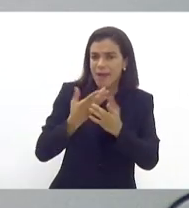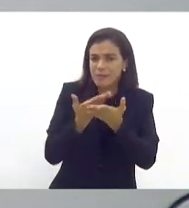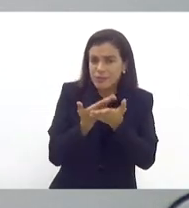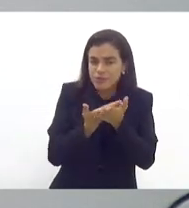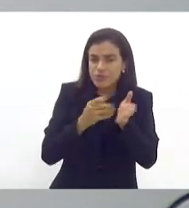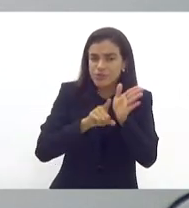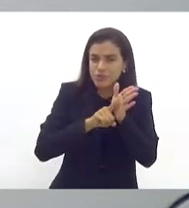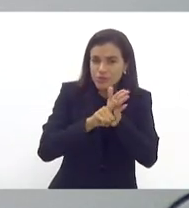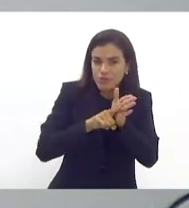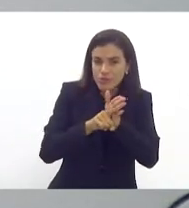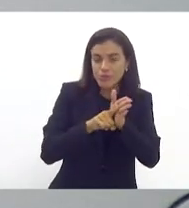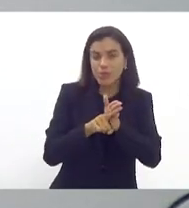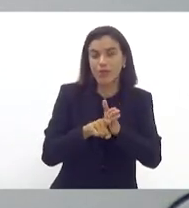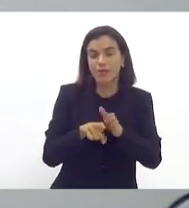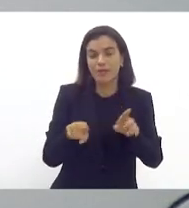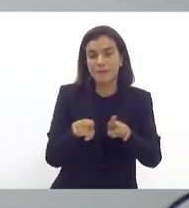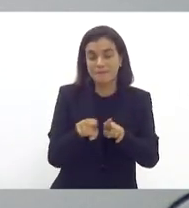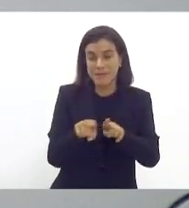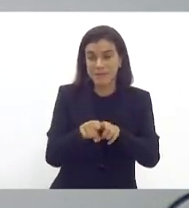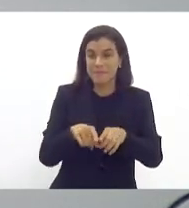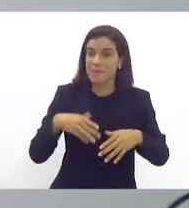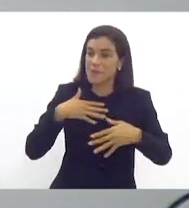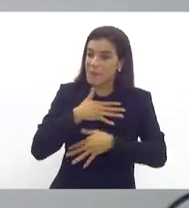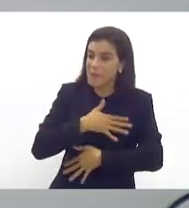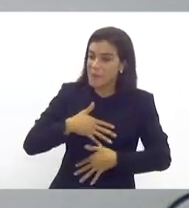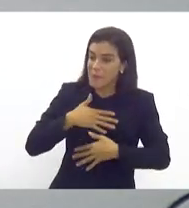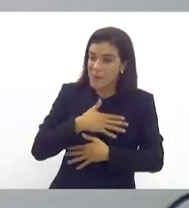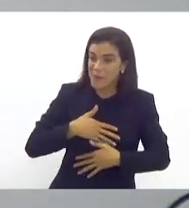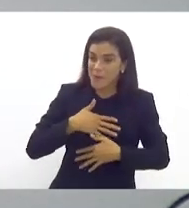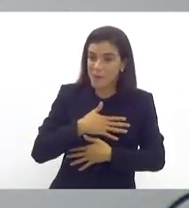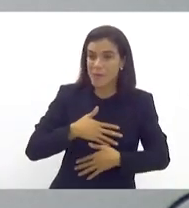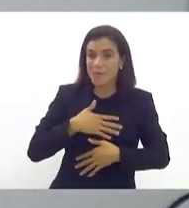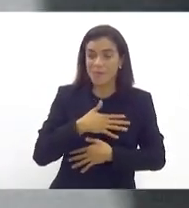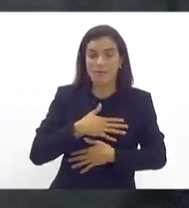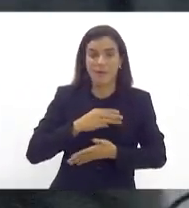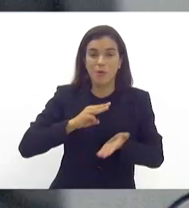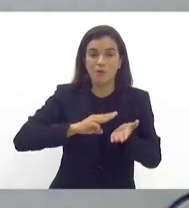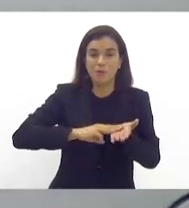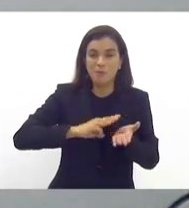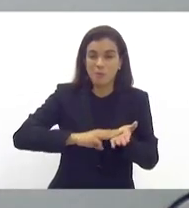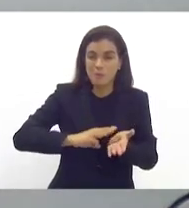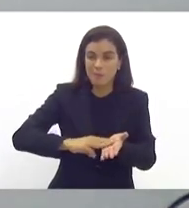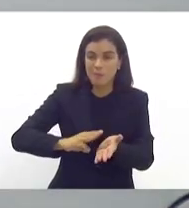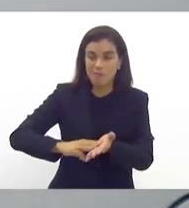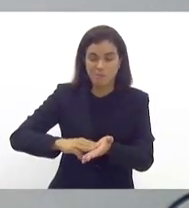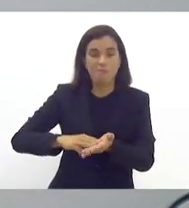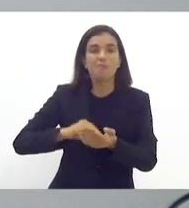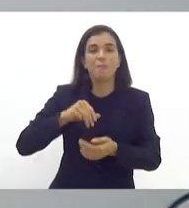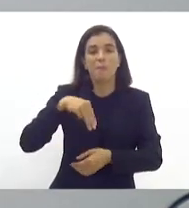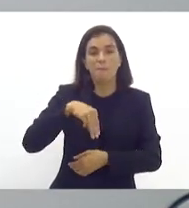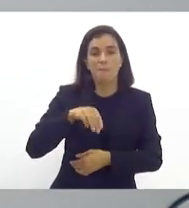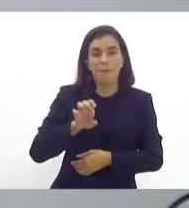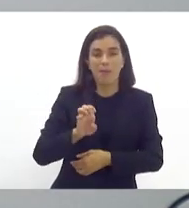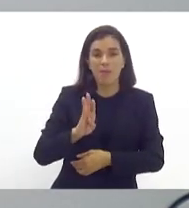estudiosa cumprimentando os integrantes dessa comissão também tão